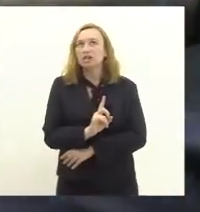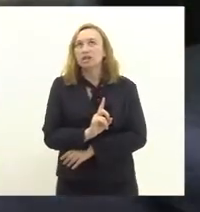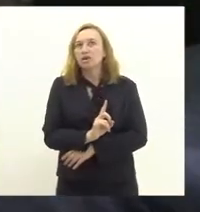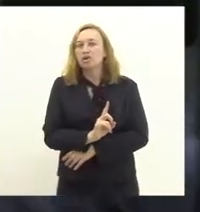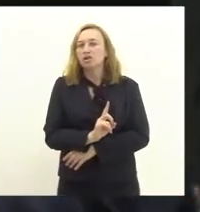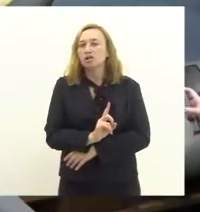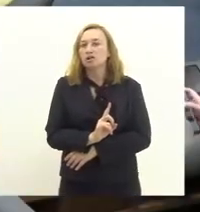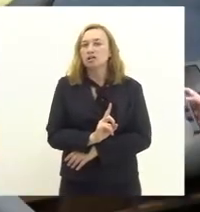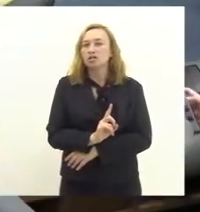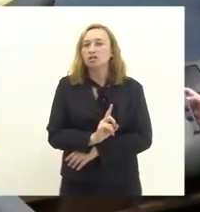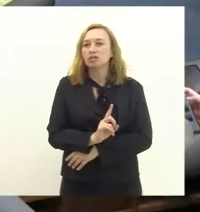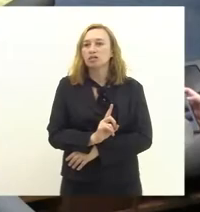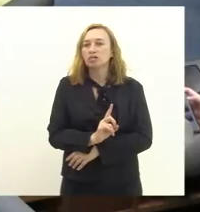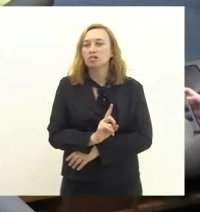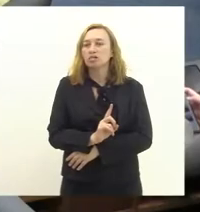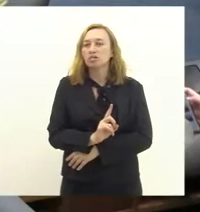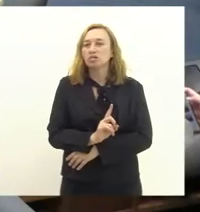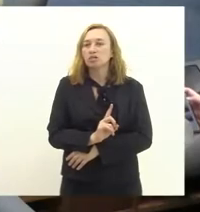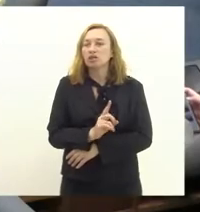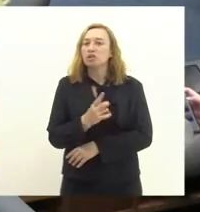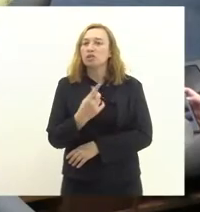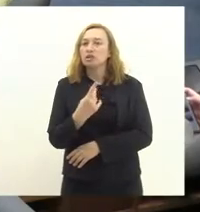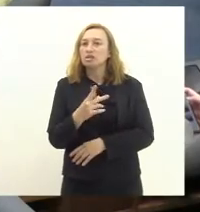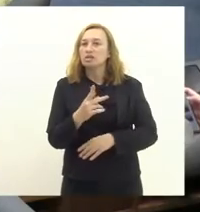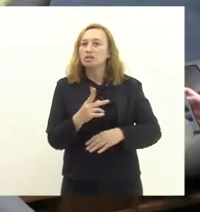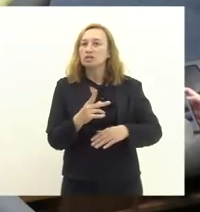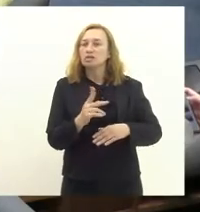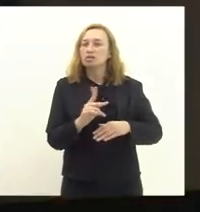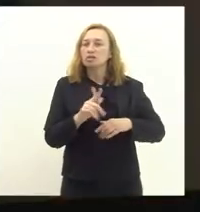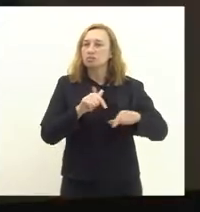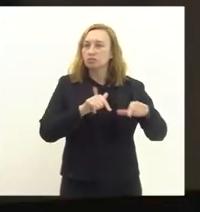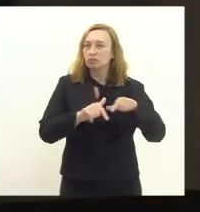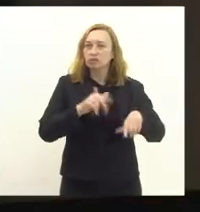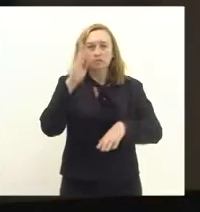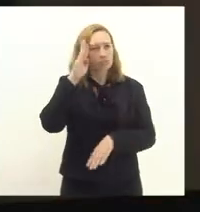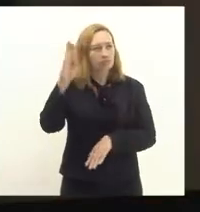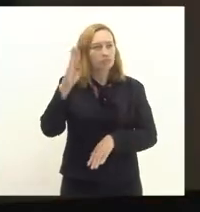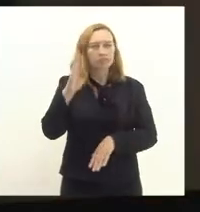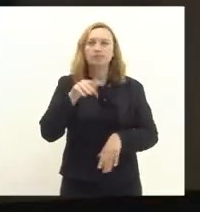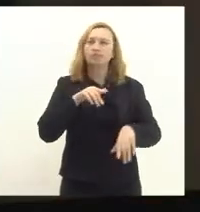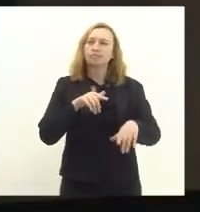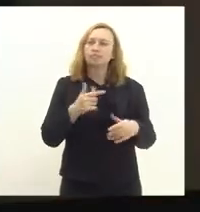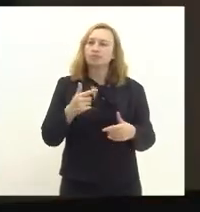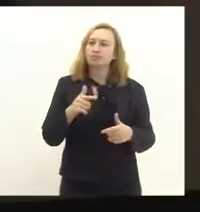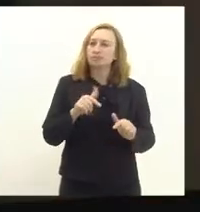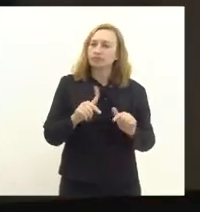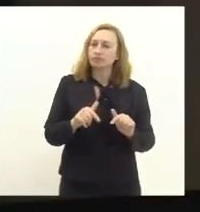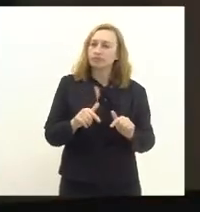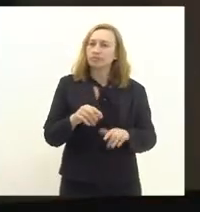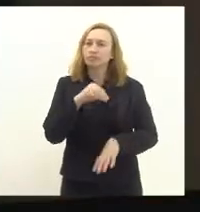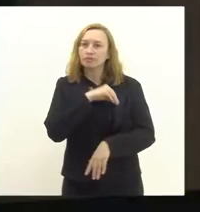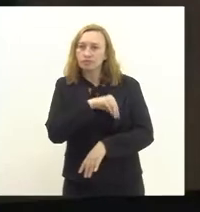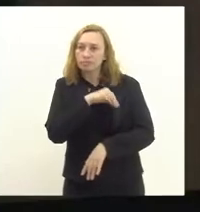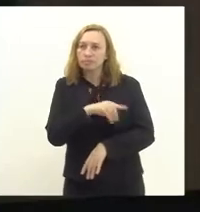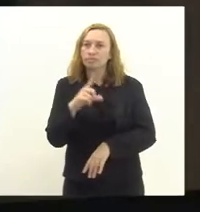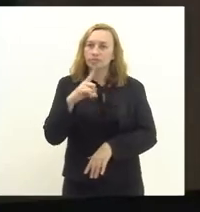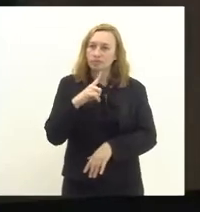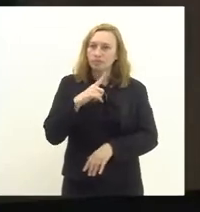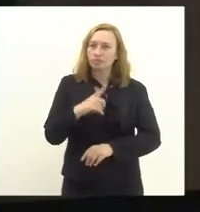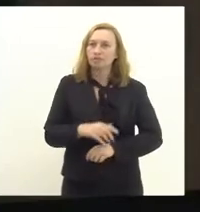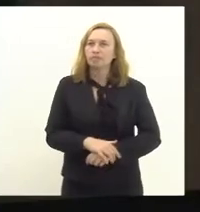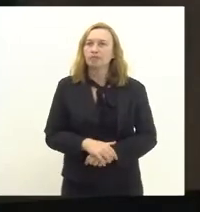a sua função, que é primordial, de gerar trabalho e renda, de garantir